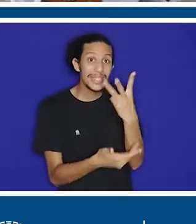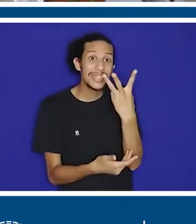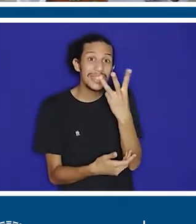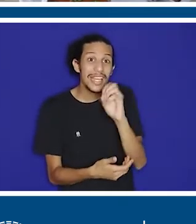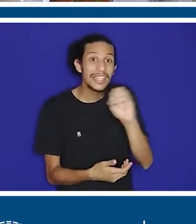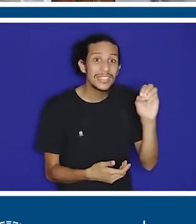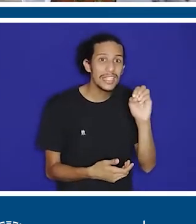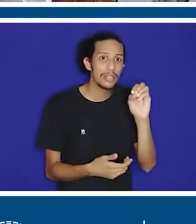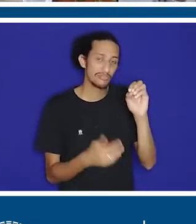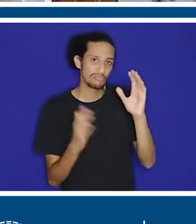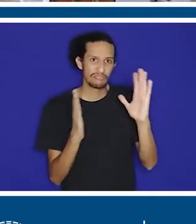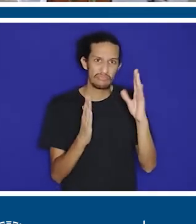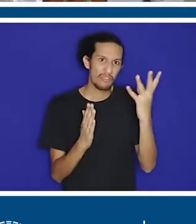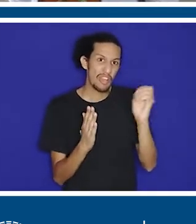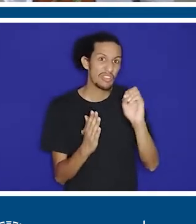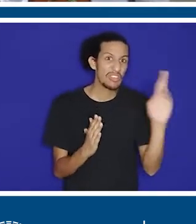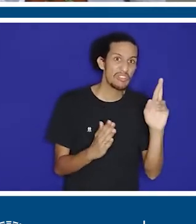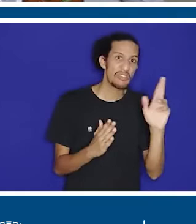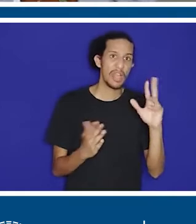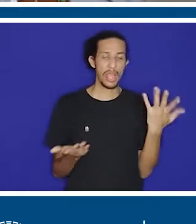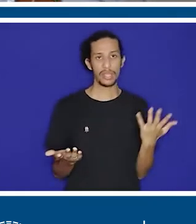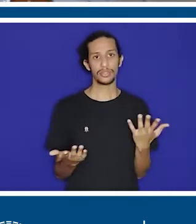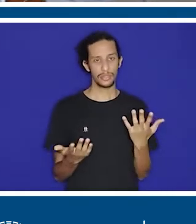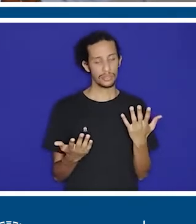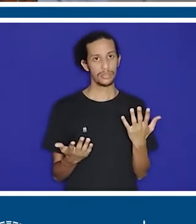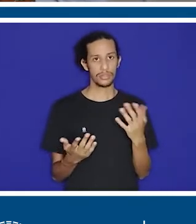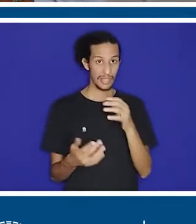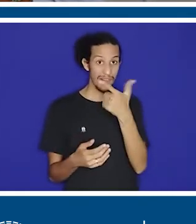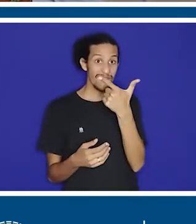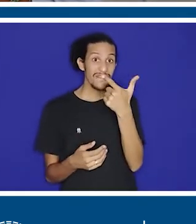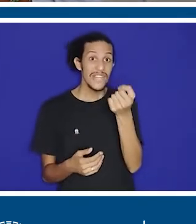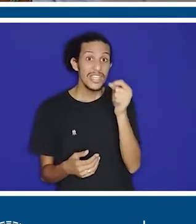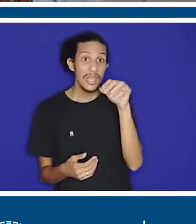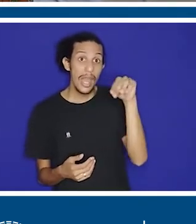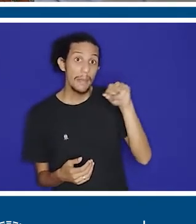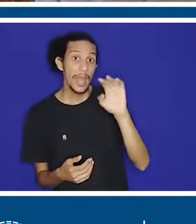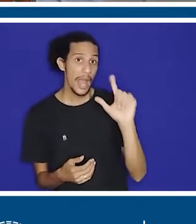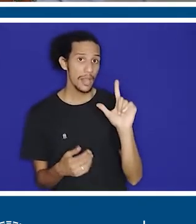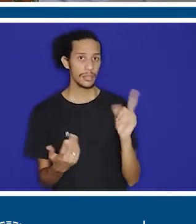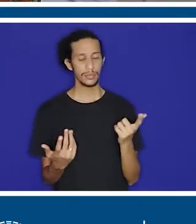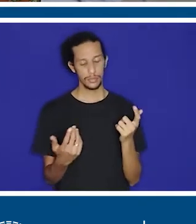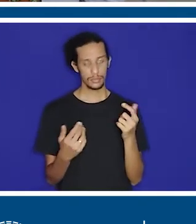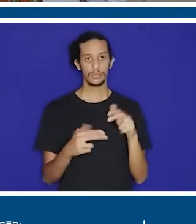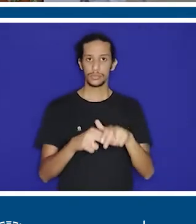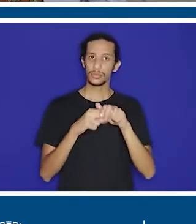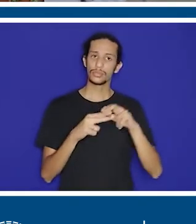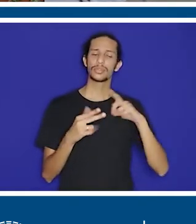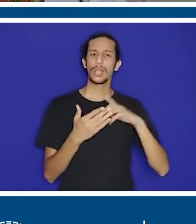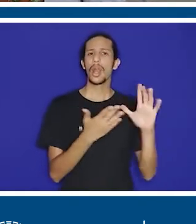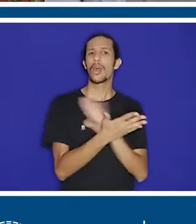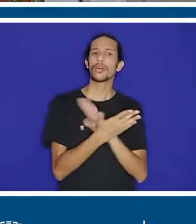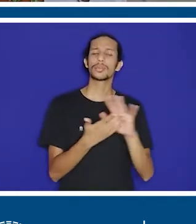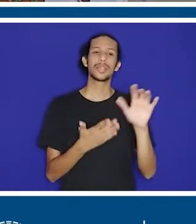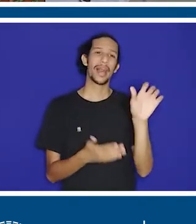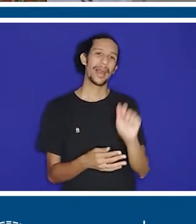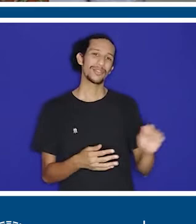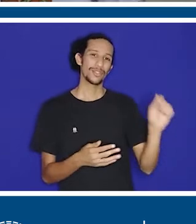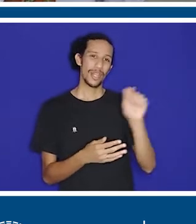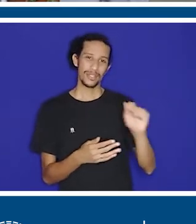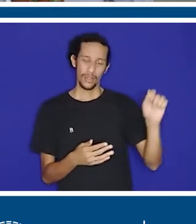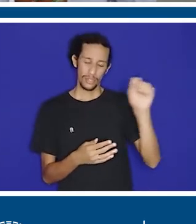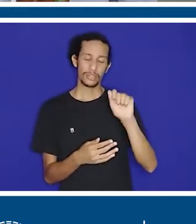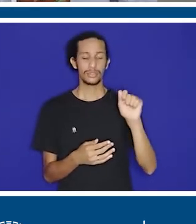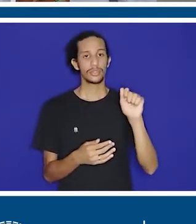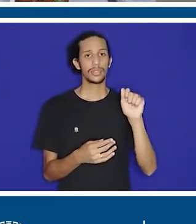20 ml, 20 miligramas por ml e R$1.000. Então, tem algumas